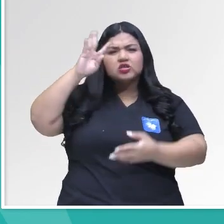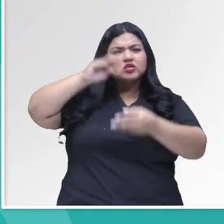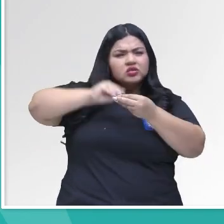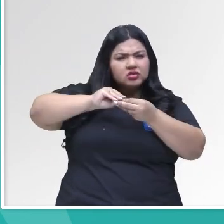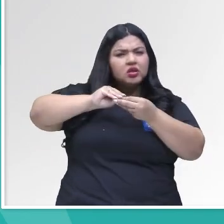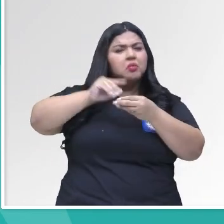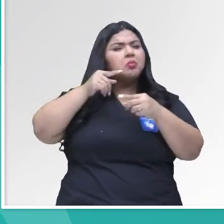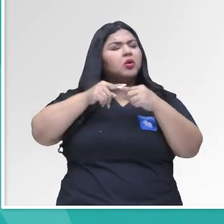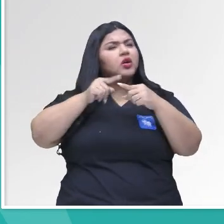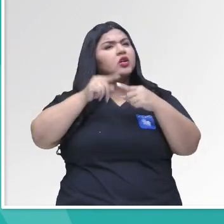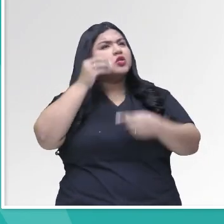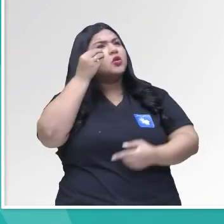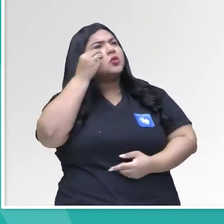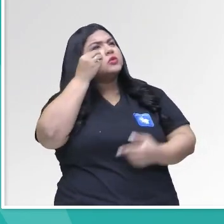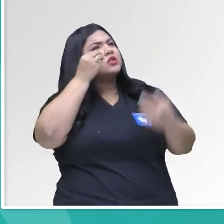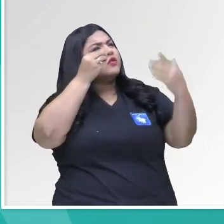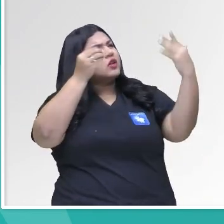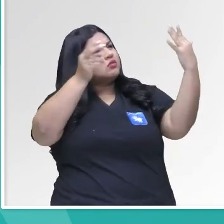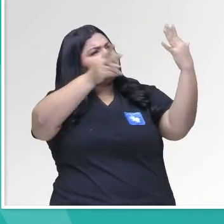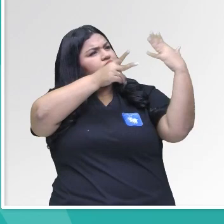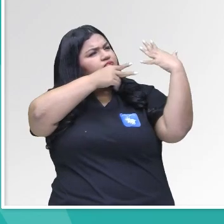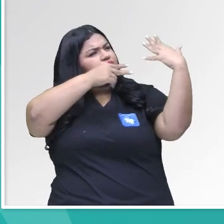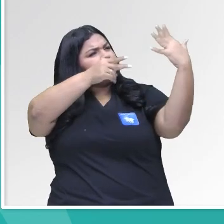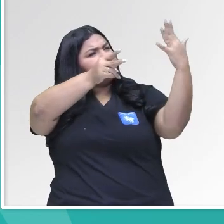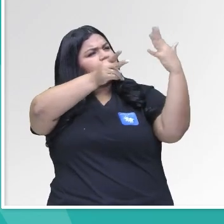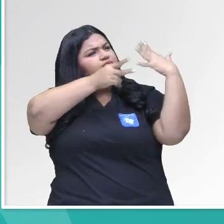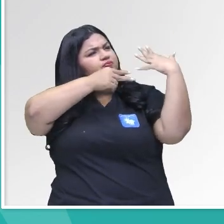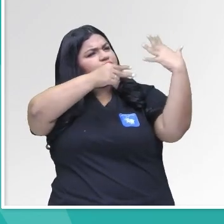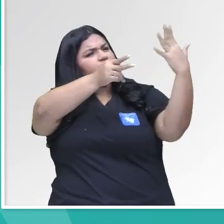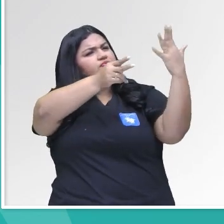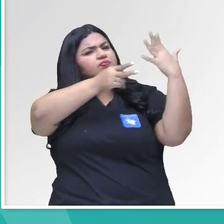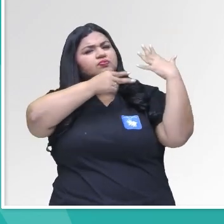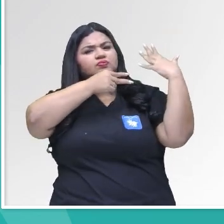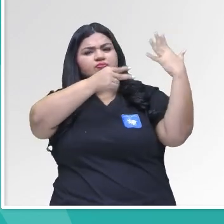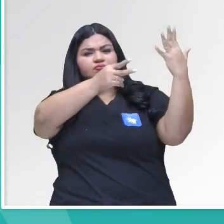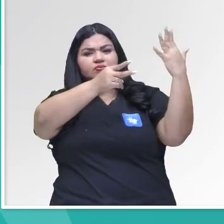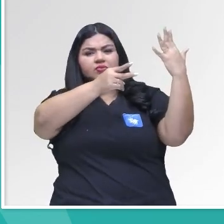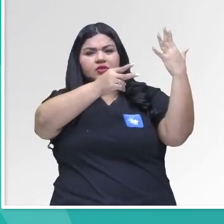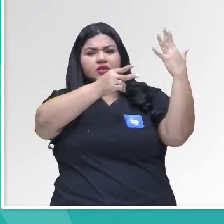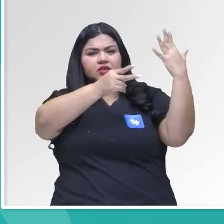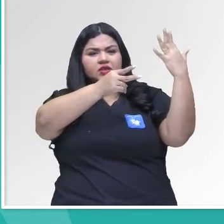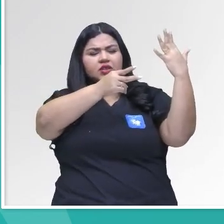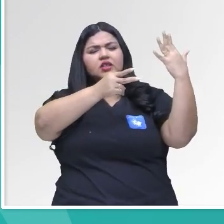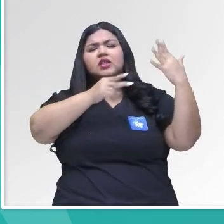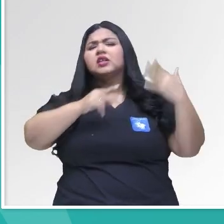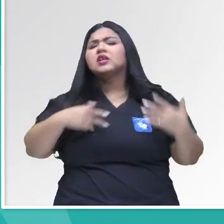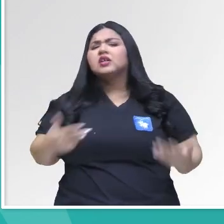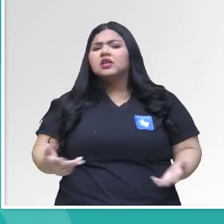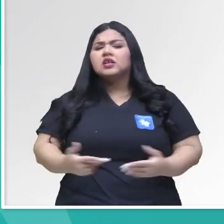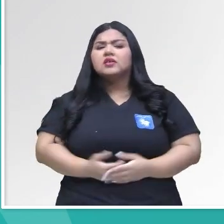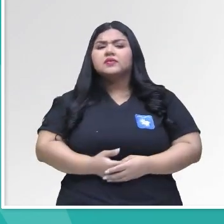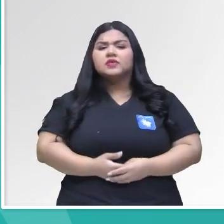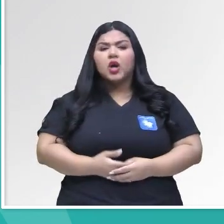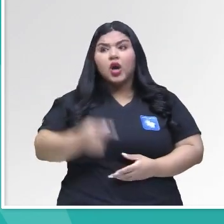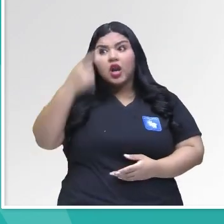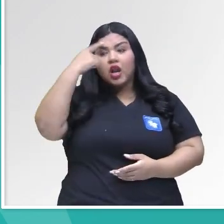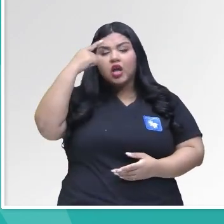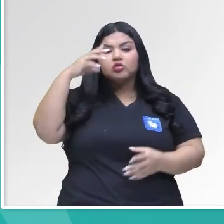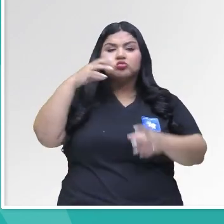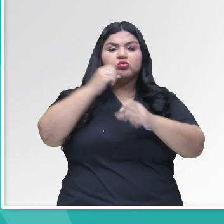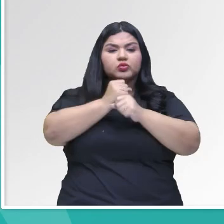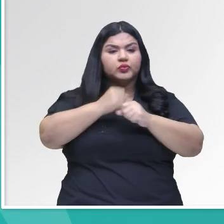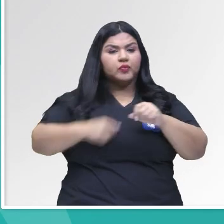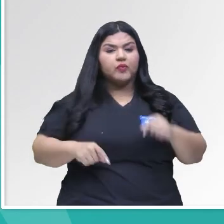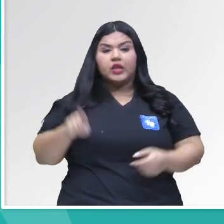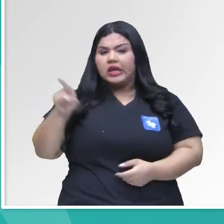estou observando do galho balançar? Eu concluo a minha ideia. Olha essa soma de ideias. Ele